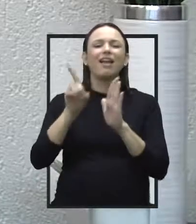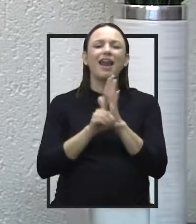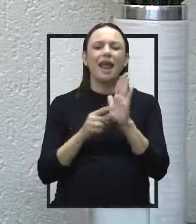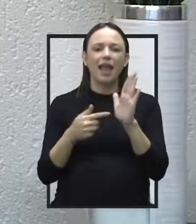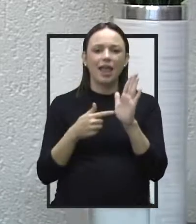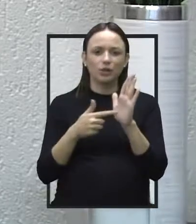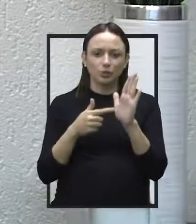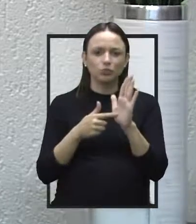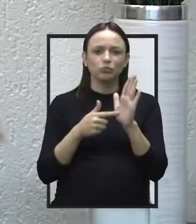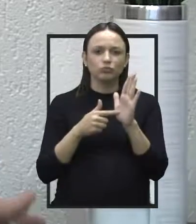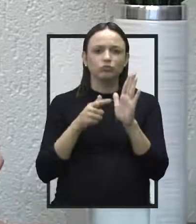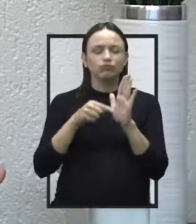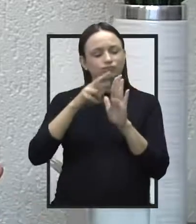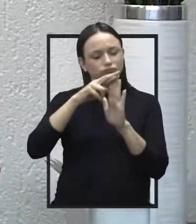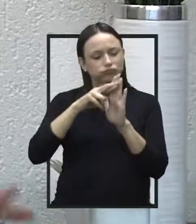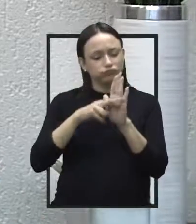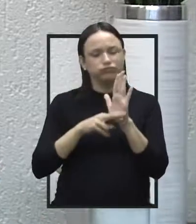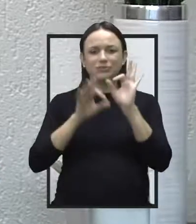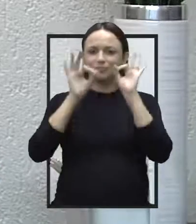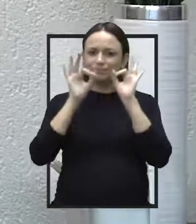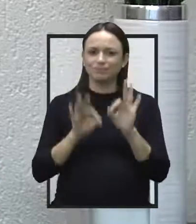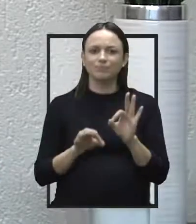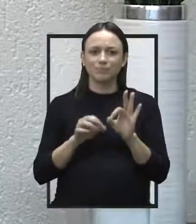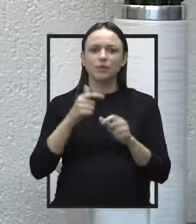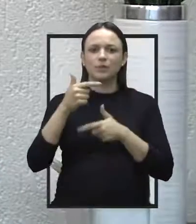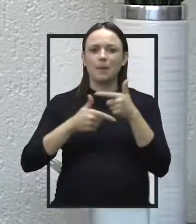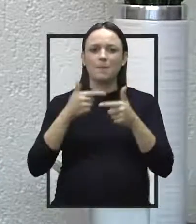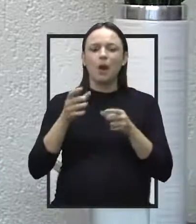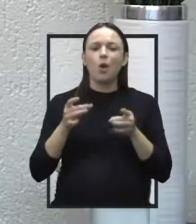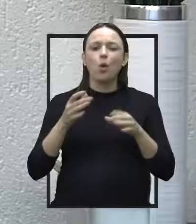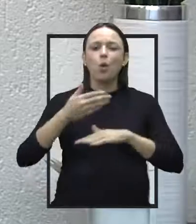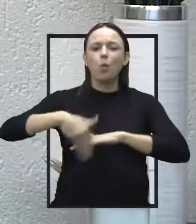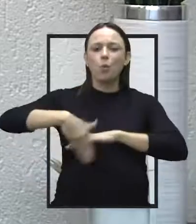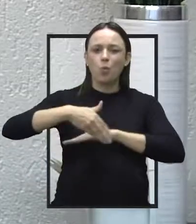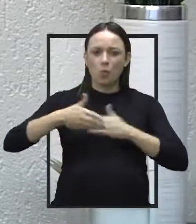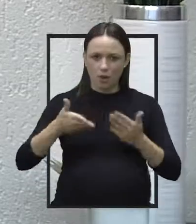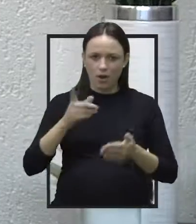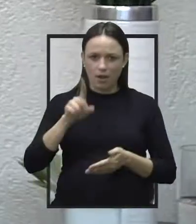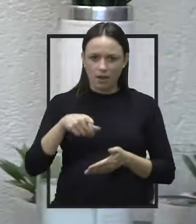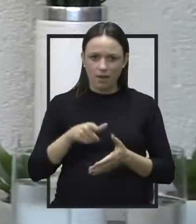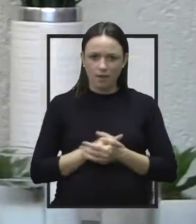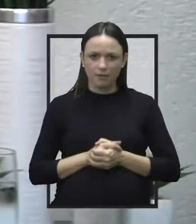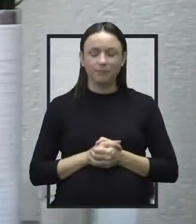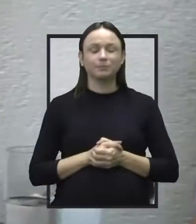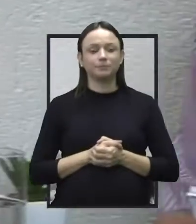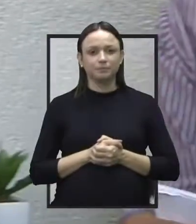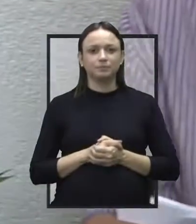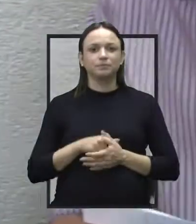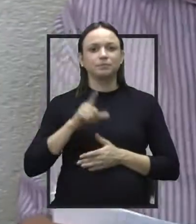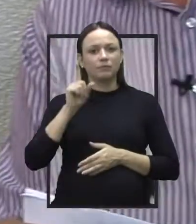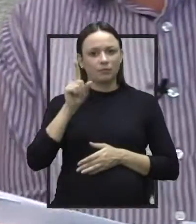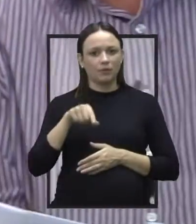em definitivo, regulamentar a atividade ambulante aqui em nossa cidade, não é? Olha, nós